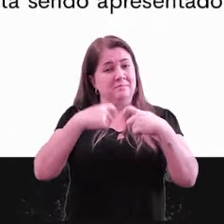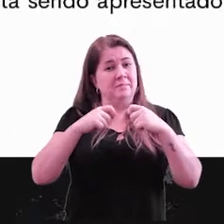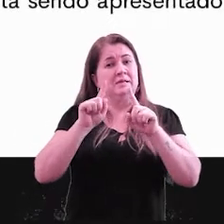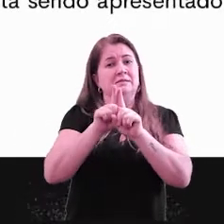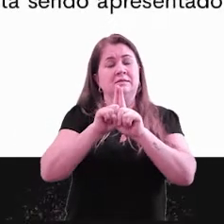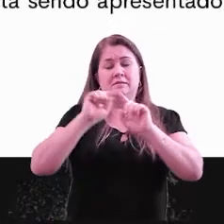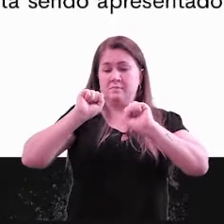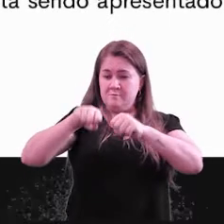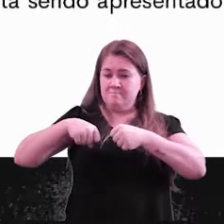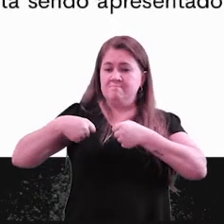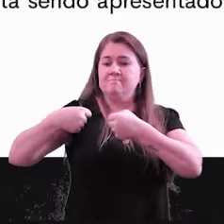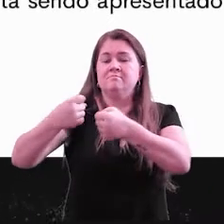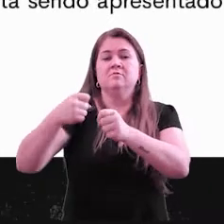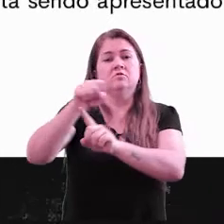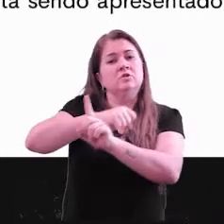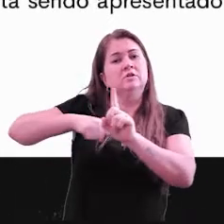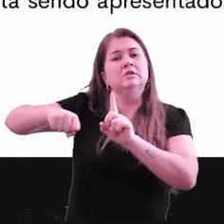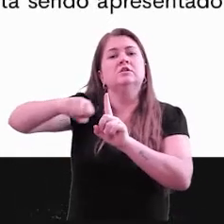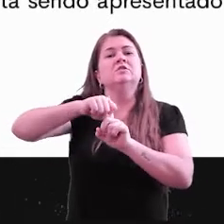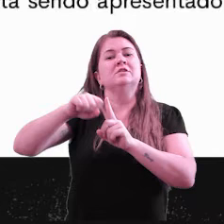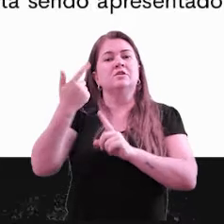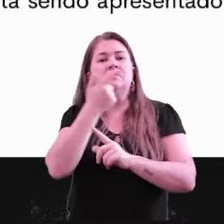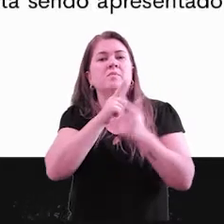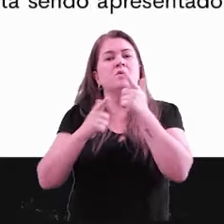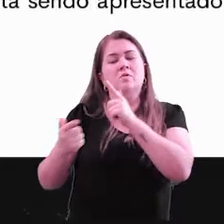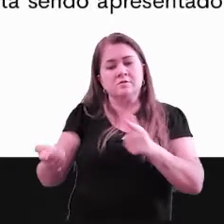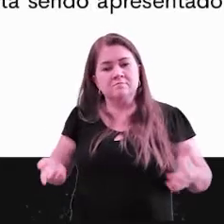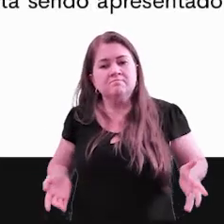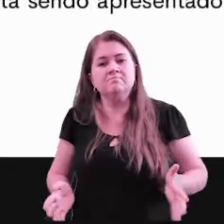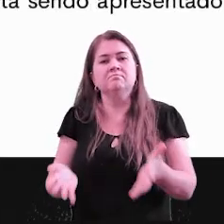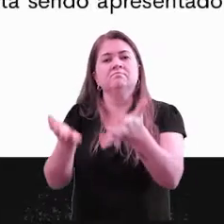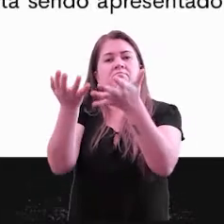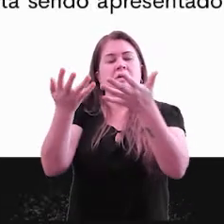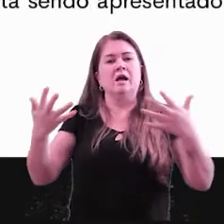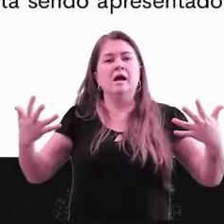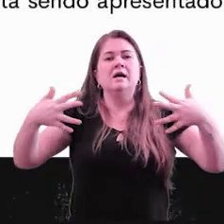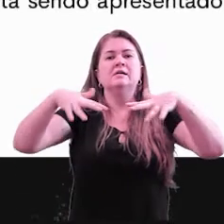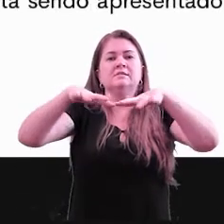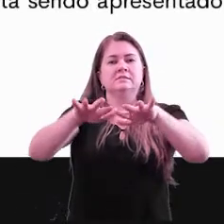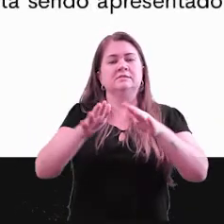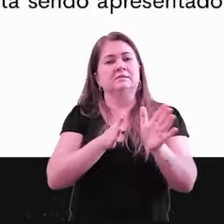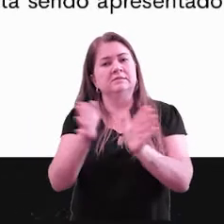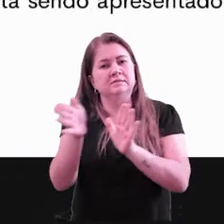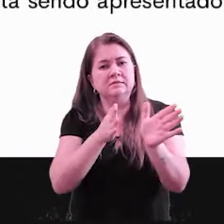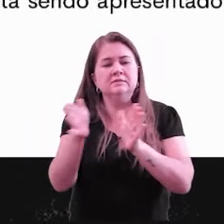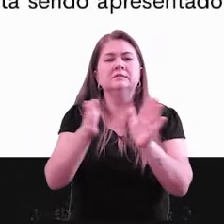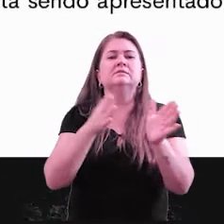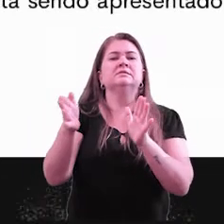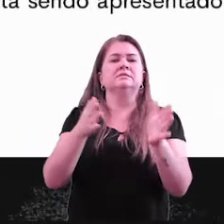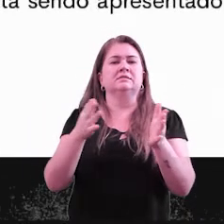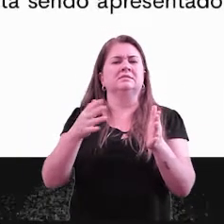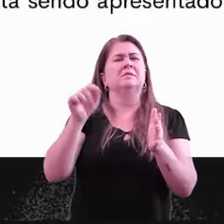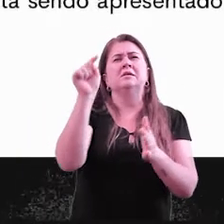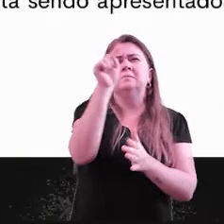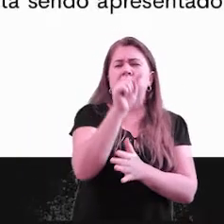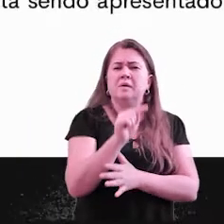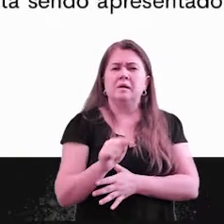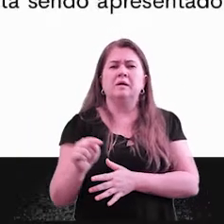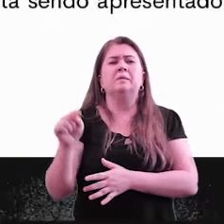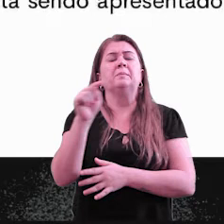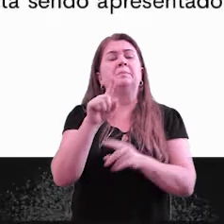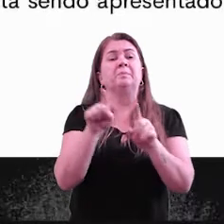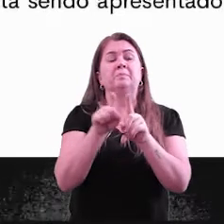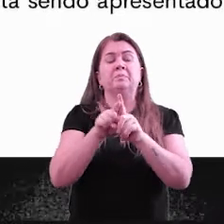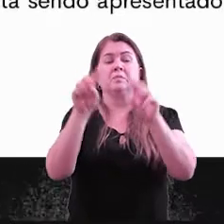a acessibilidade universal em todos os seus aspectos, e que os museus, centros culturais, espaços